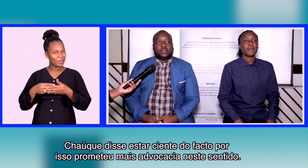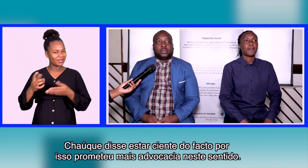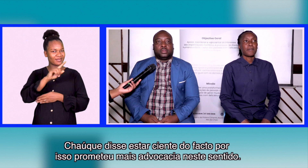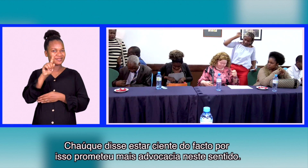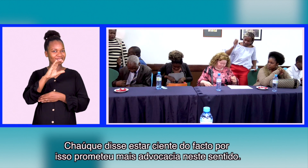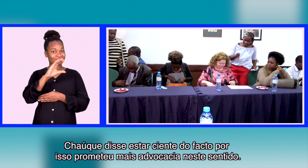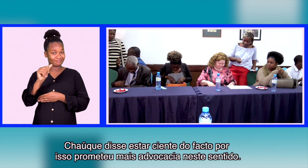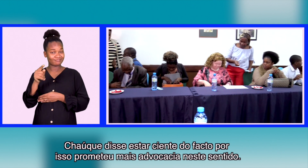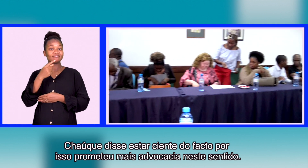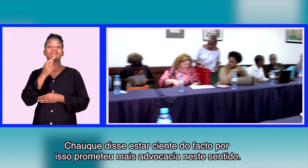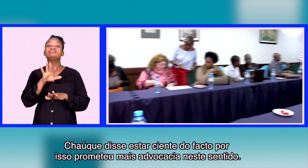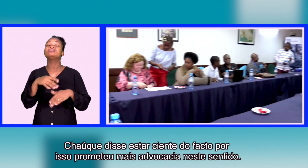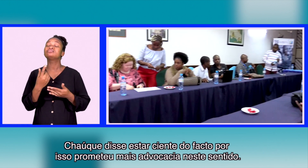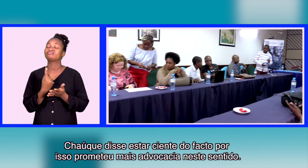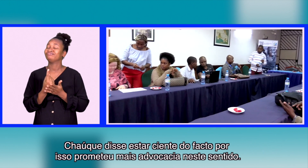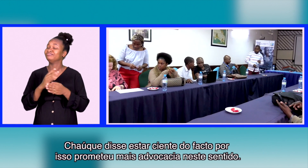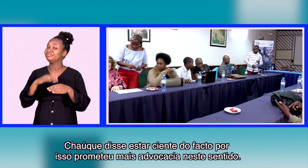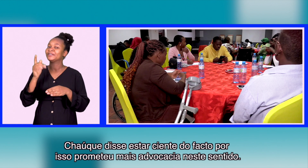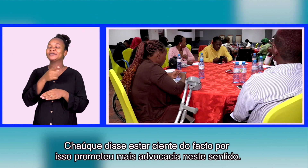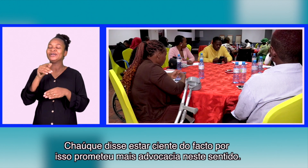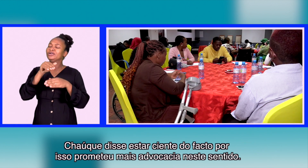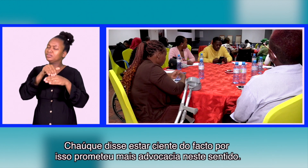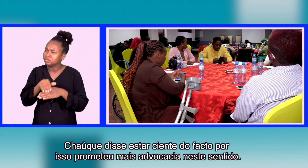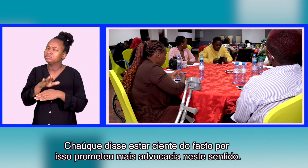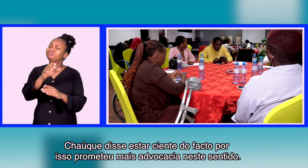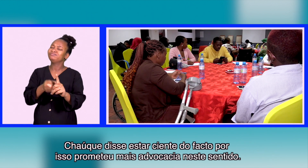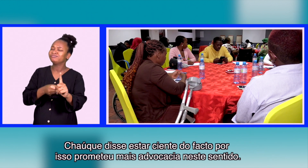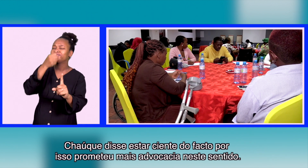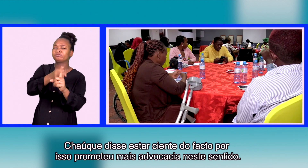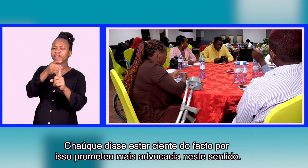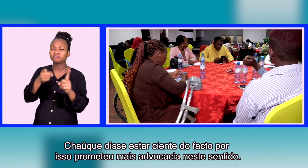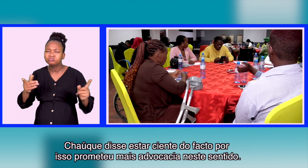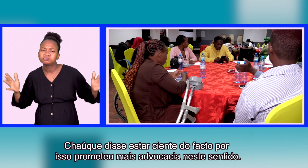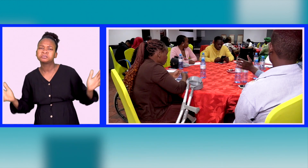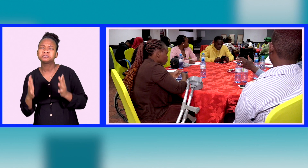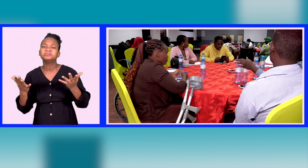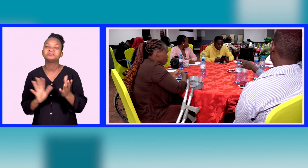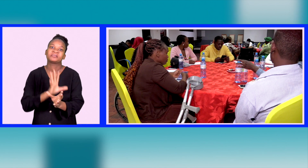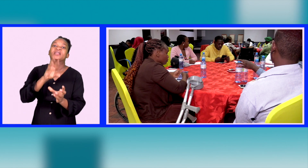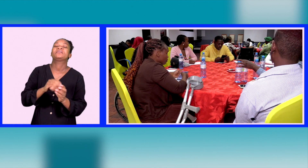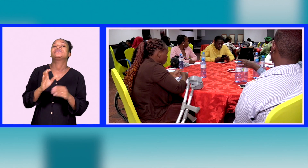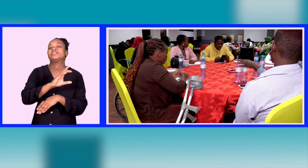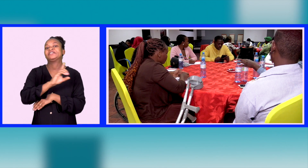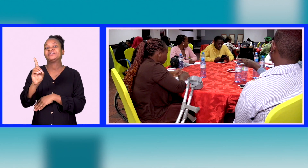Chauque disse estar ciente do fato, por isso prometeu mais advocacia neste sentido.